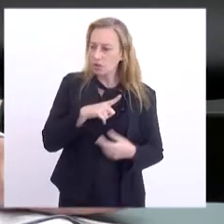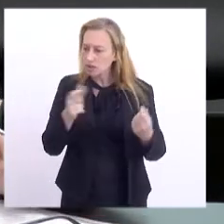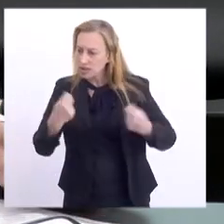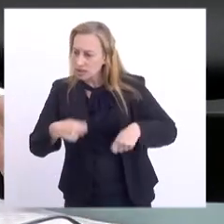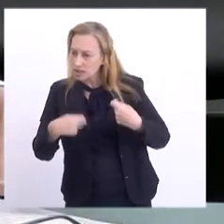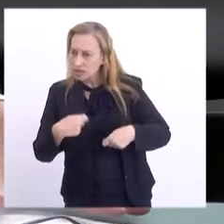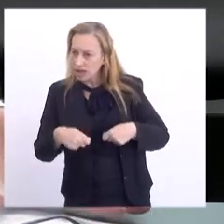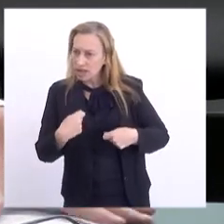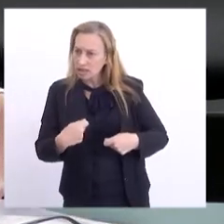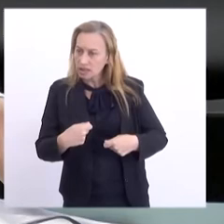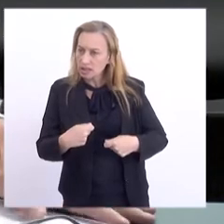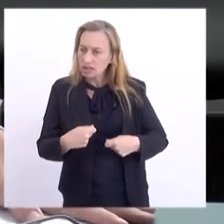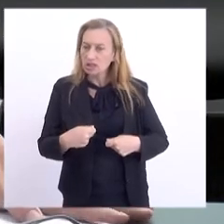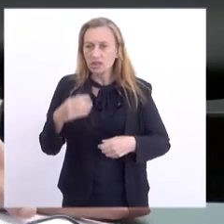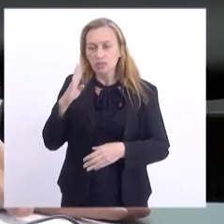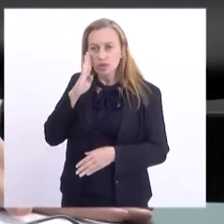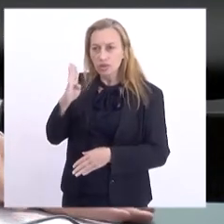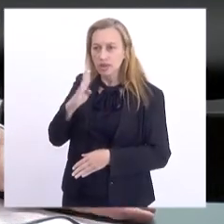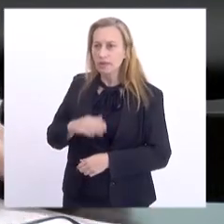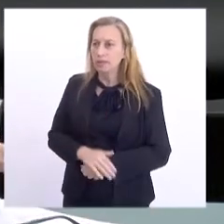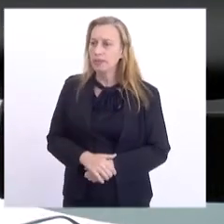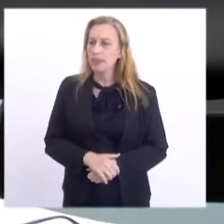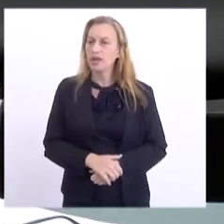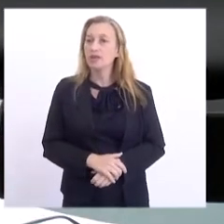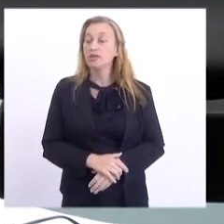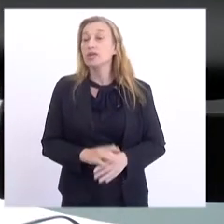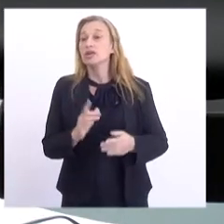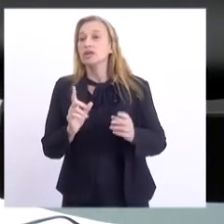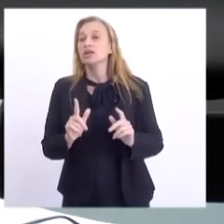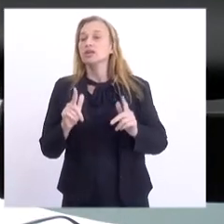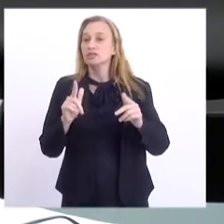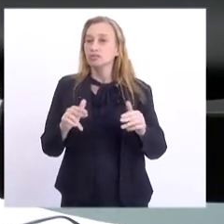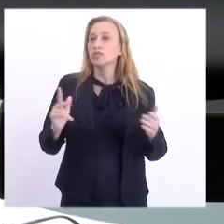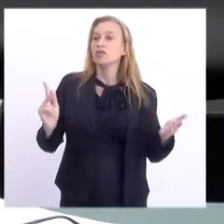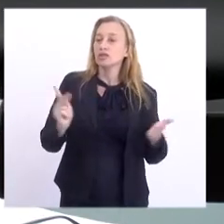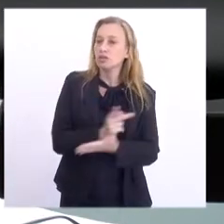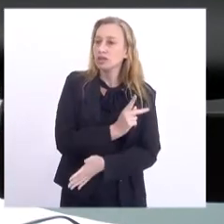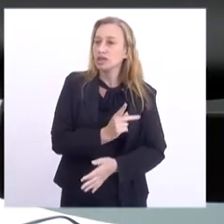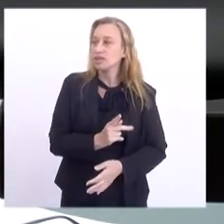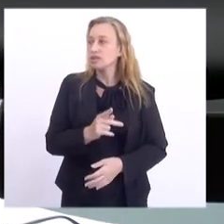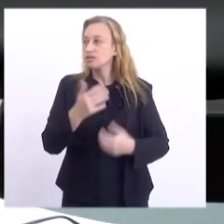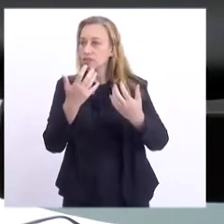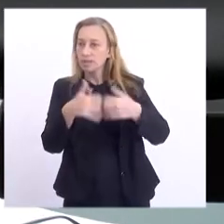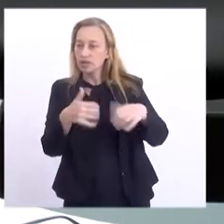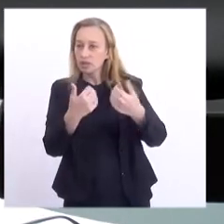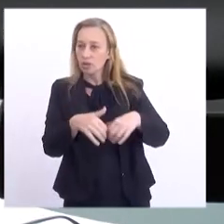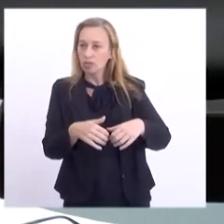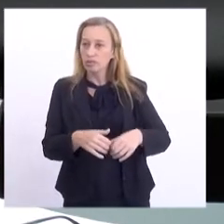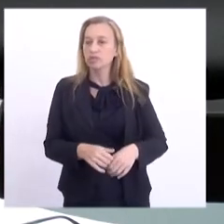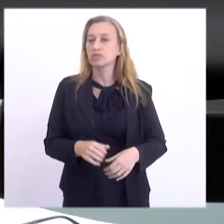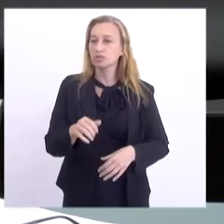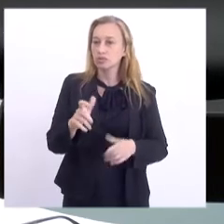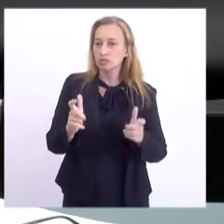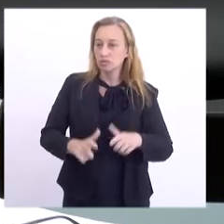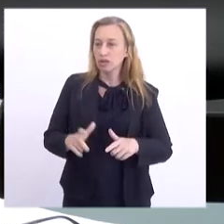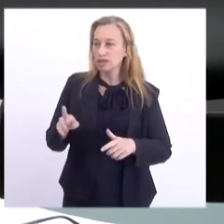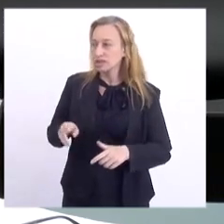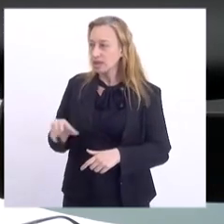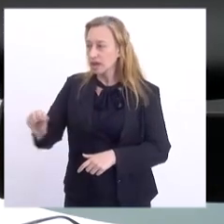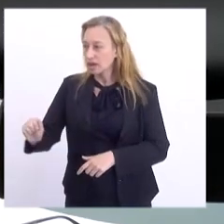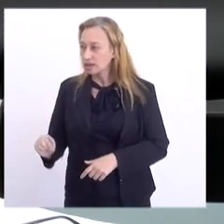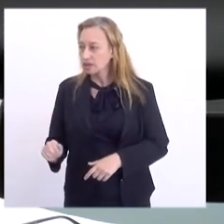uma necessidade de priorização e eu mesmo que está acontecendo em Petrópolis na região serrana